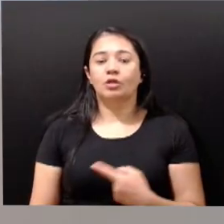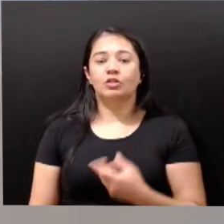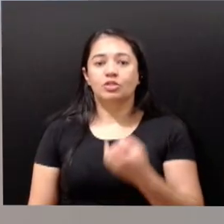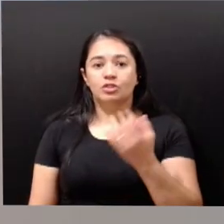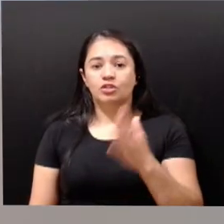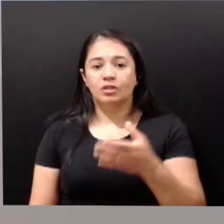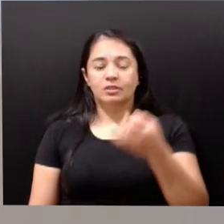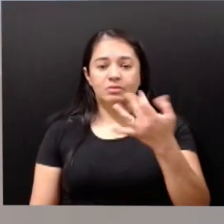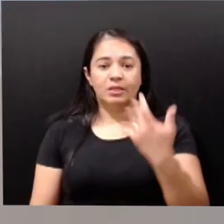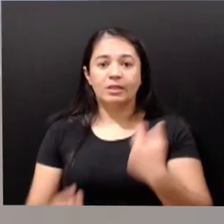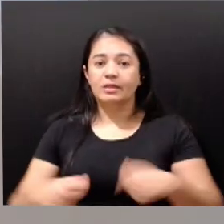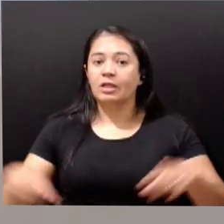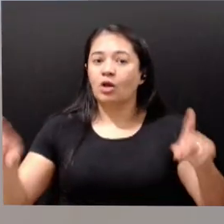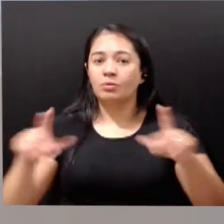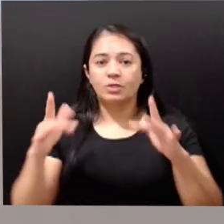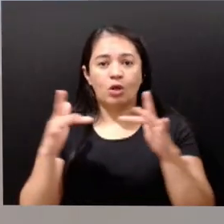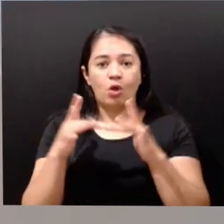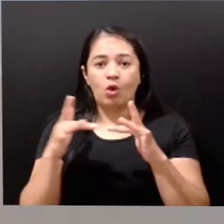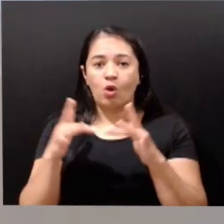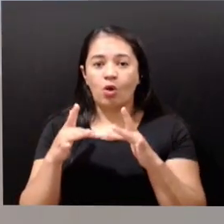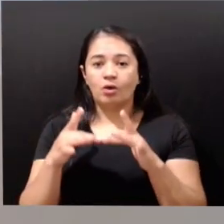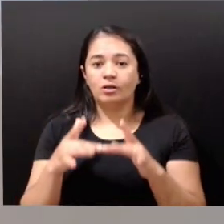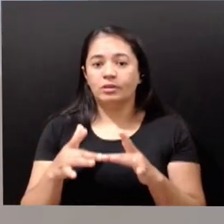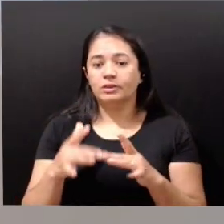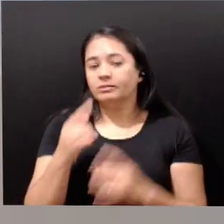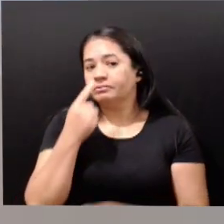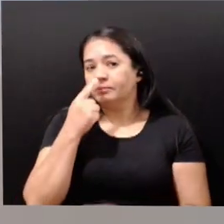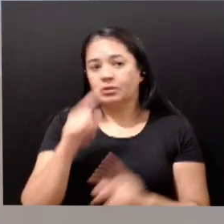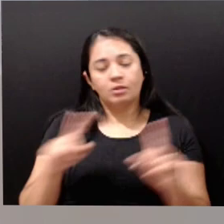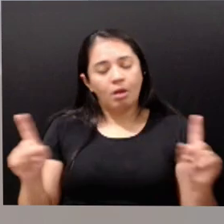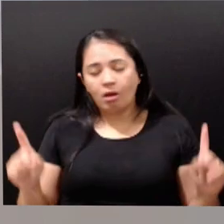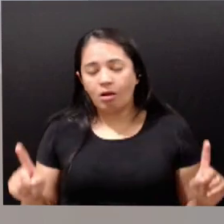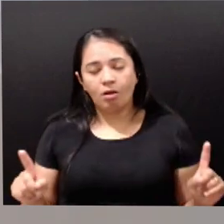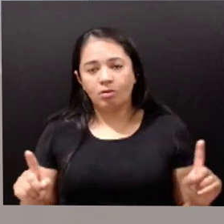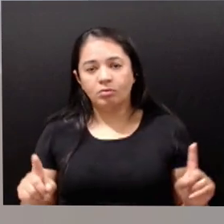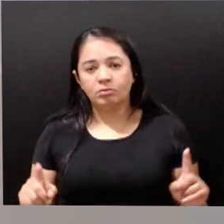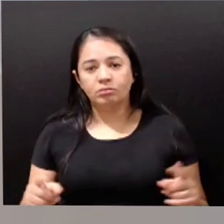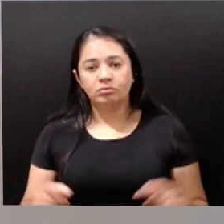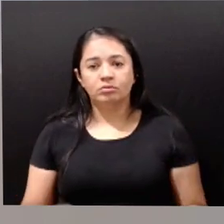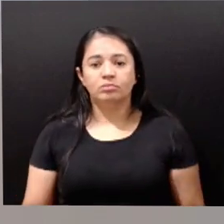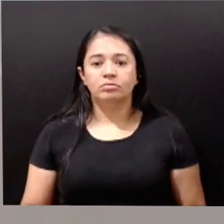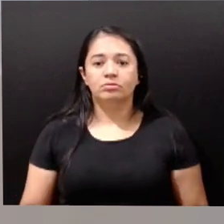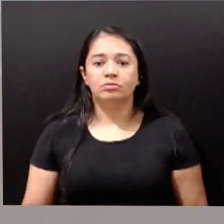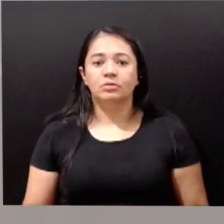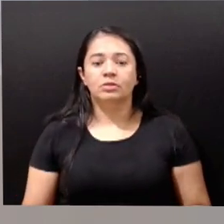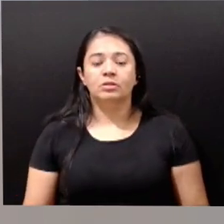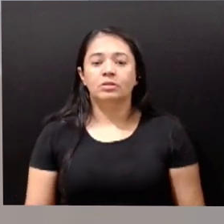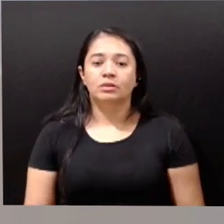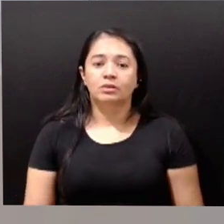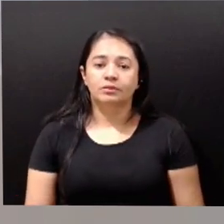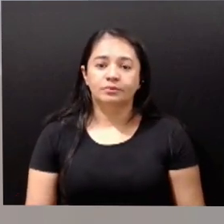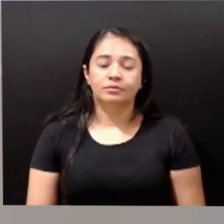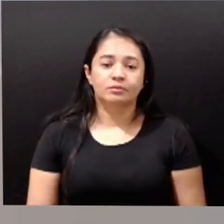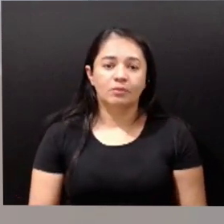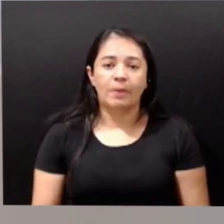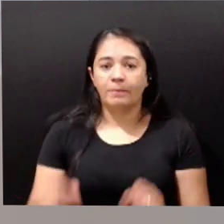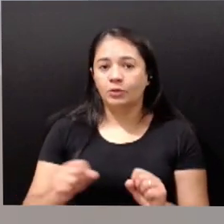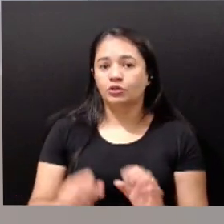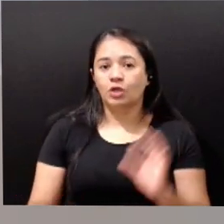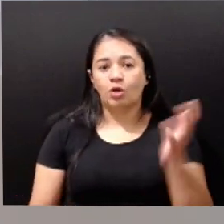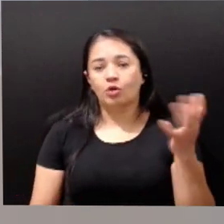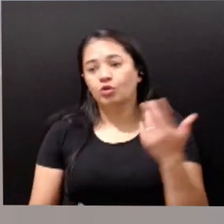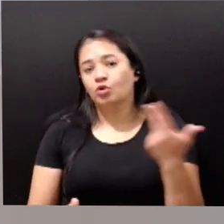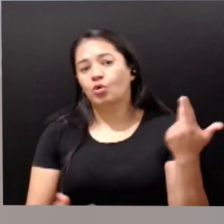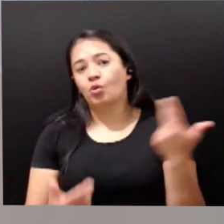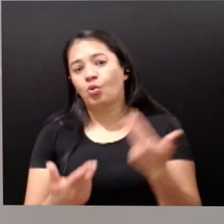a gente já falou, a gente não precisa ter necessariamente contatos íntimos ou mesmo beijo. A infecção pelo Epstein-Barr, a mononucleose, ela